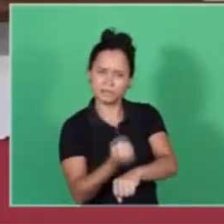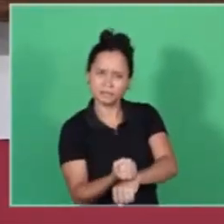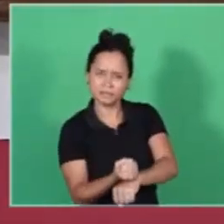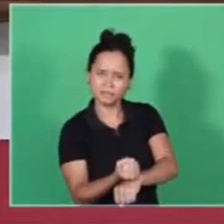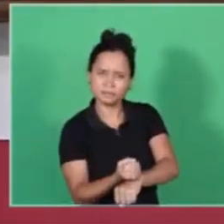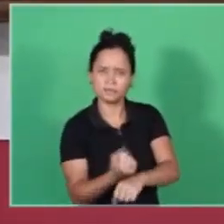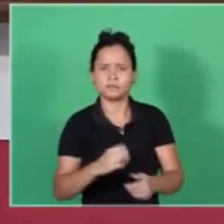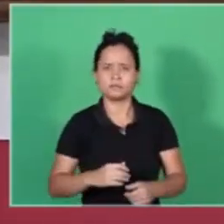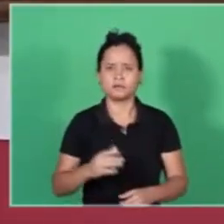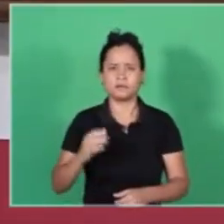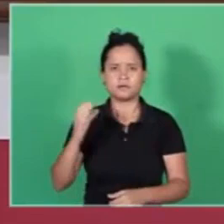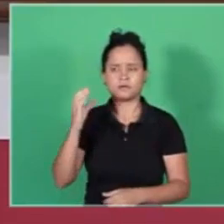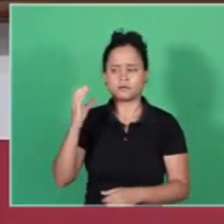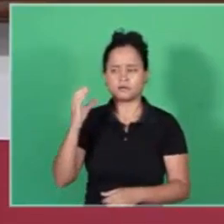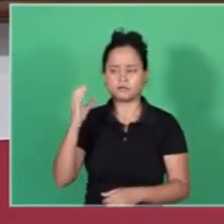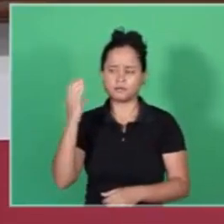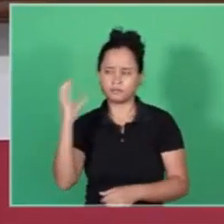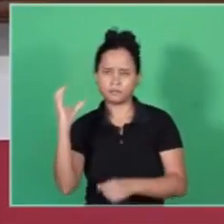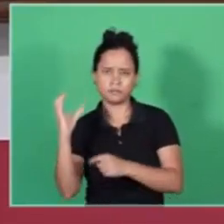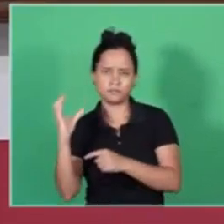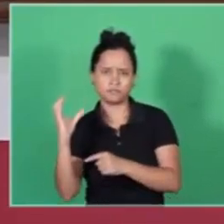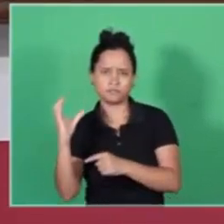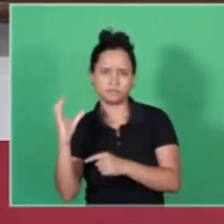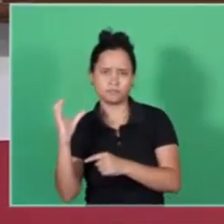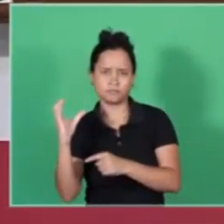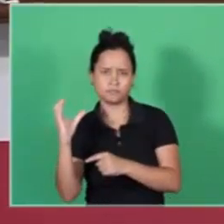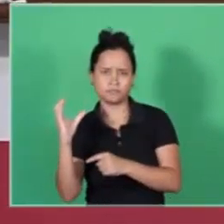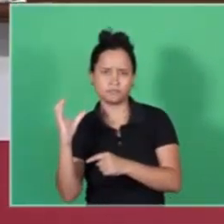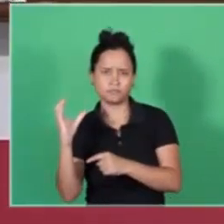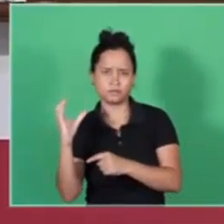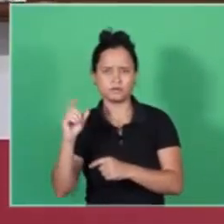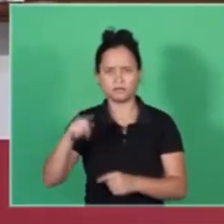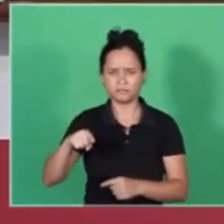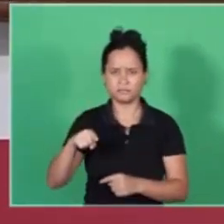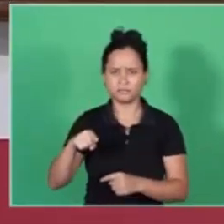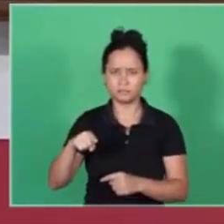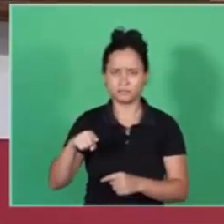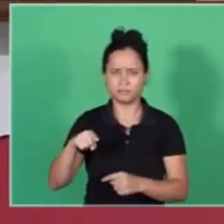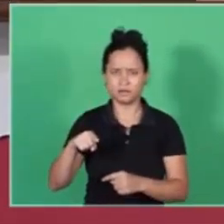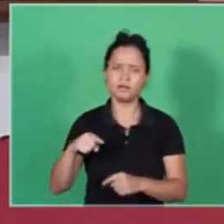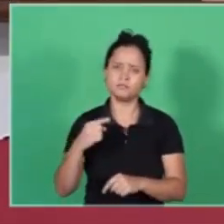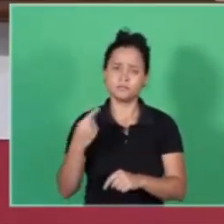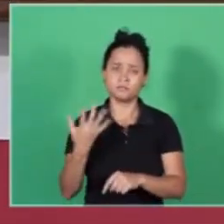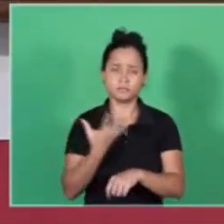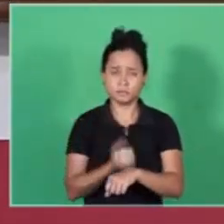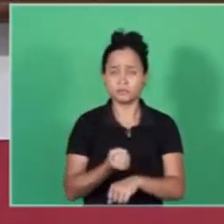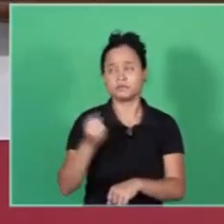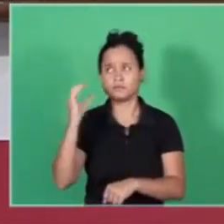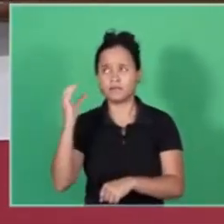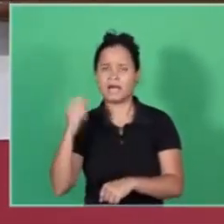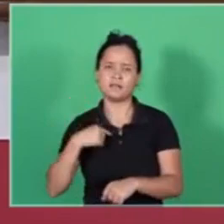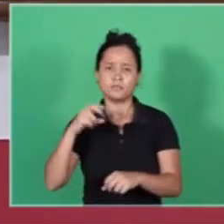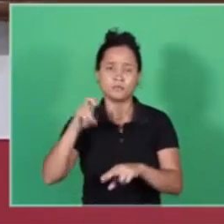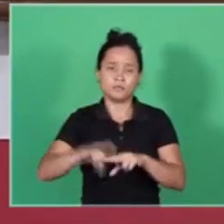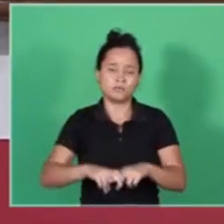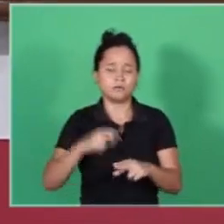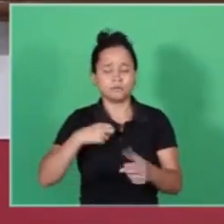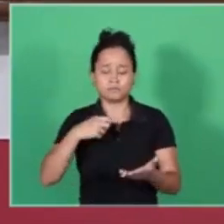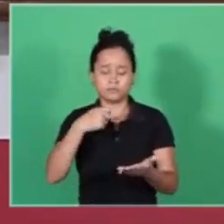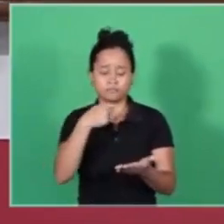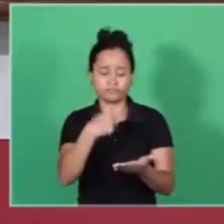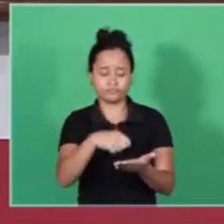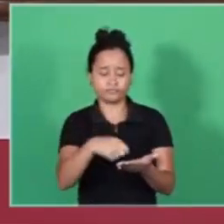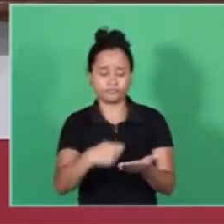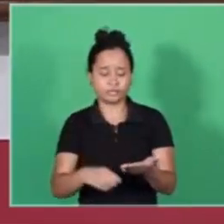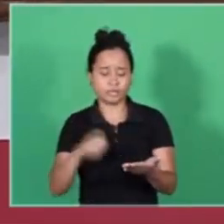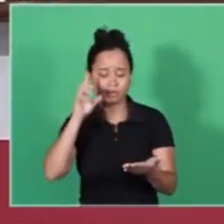A matéria e a ciência. Você pode sentar, vou descrever Deus. Bom, os filósofos fizeram isso,